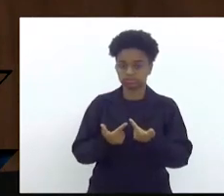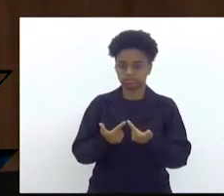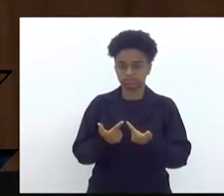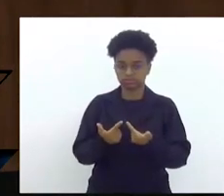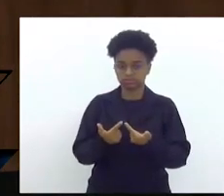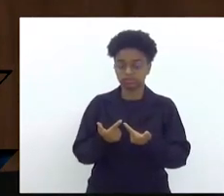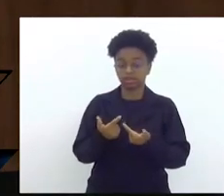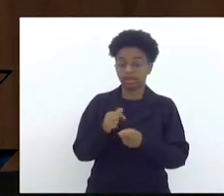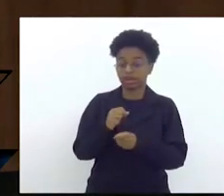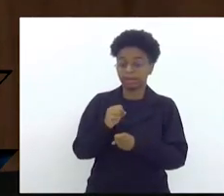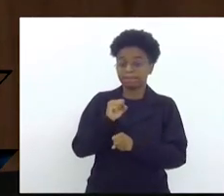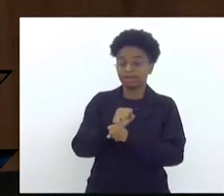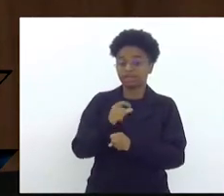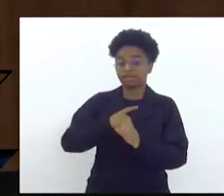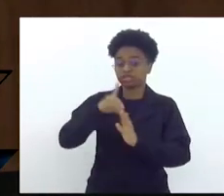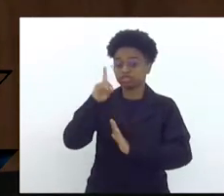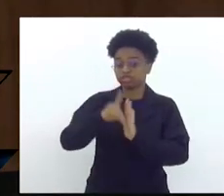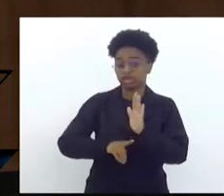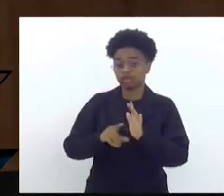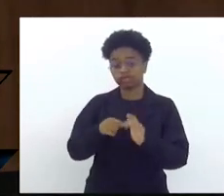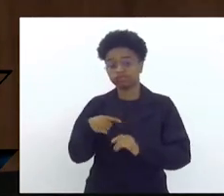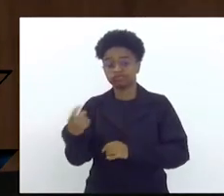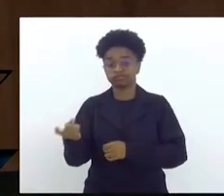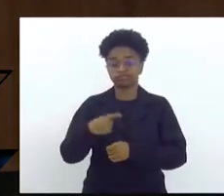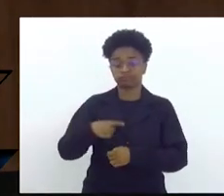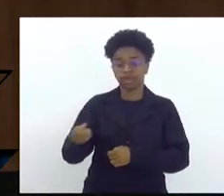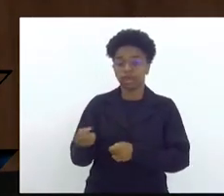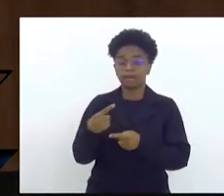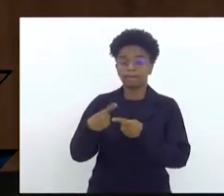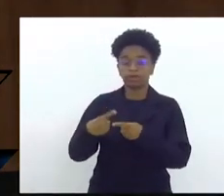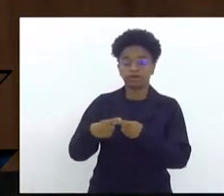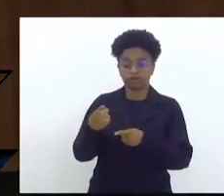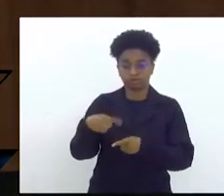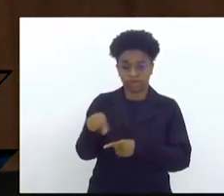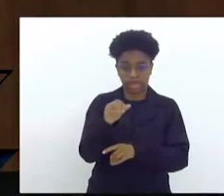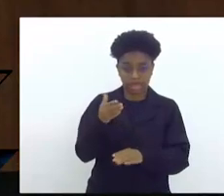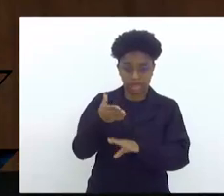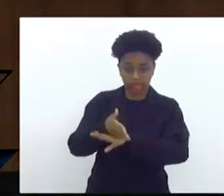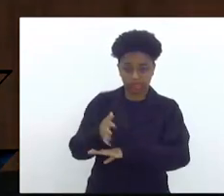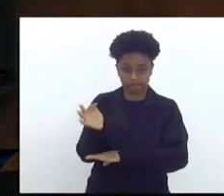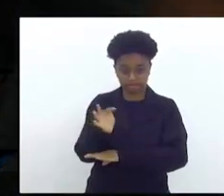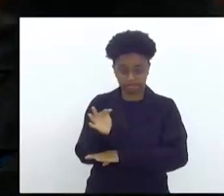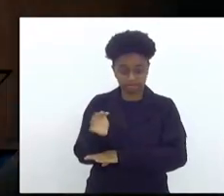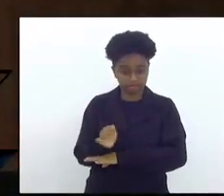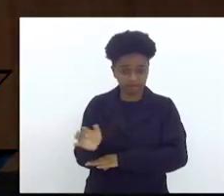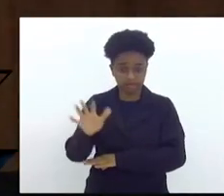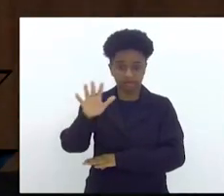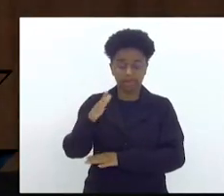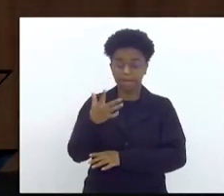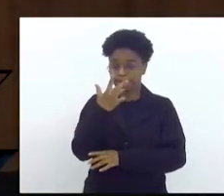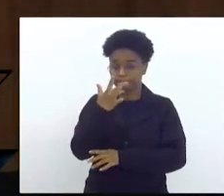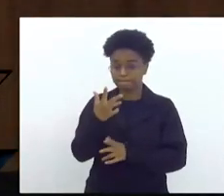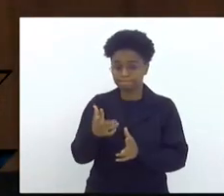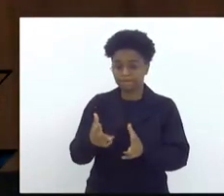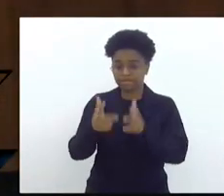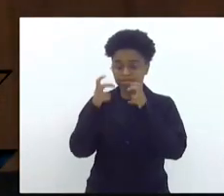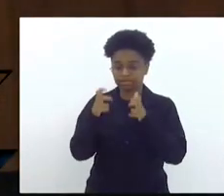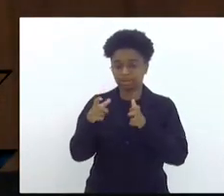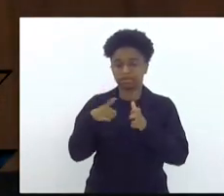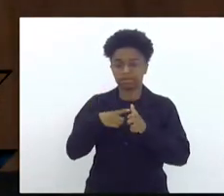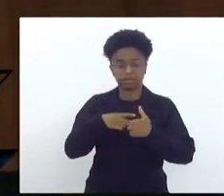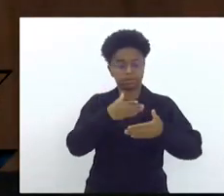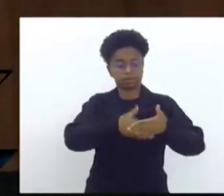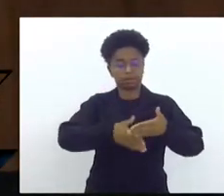deixa de ter o seu direito de lhe vir que você entra numa comunidade e você vai ver a barricada né a polícia que bota a barrigada